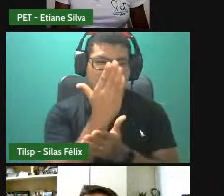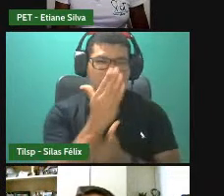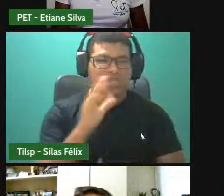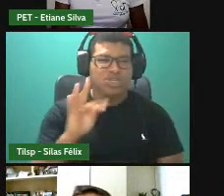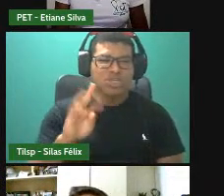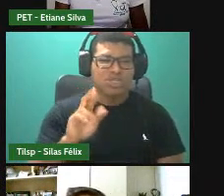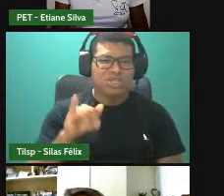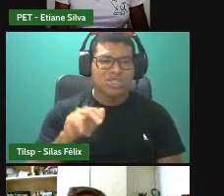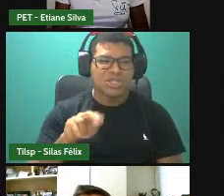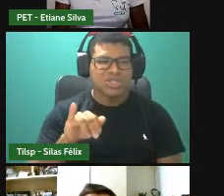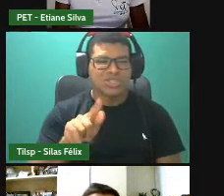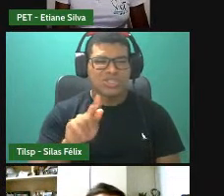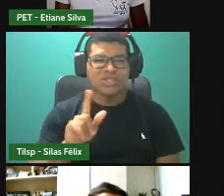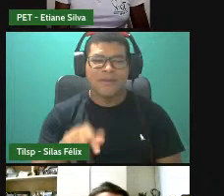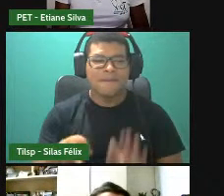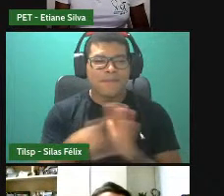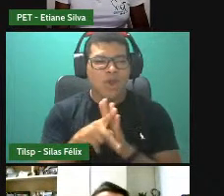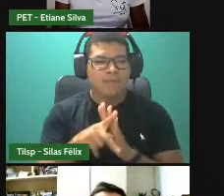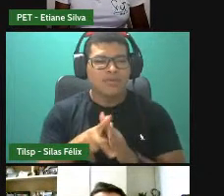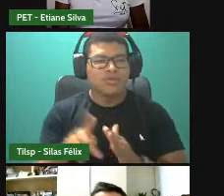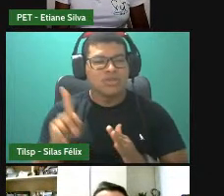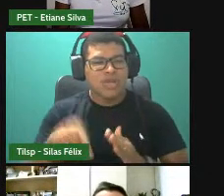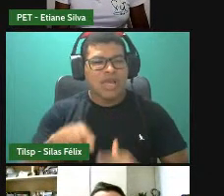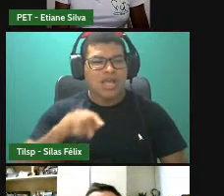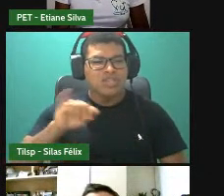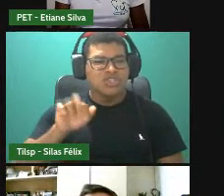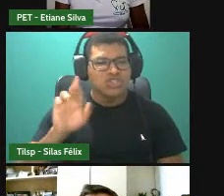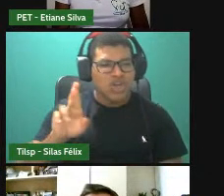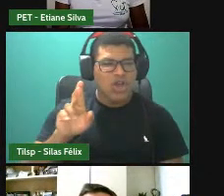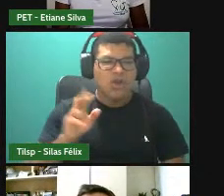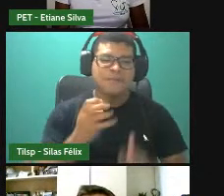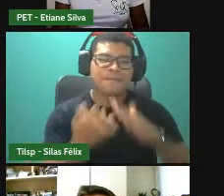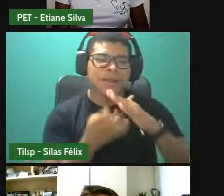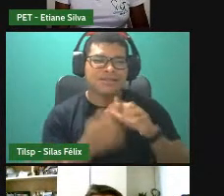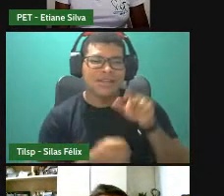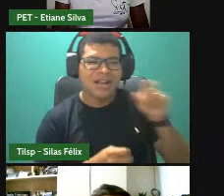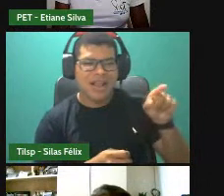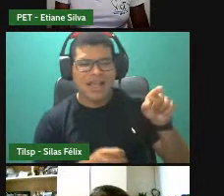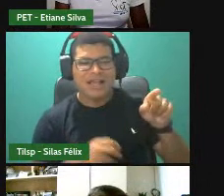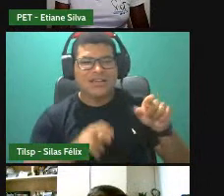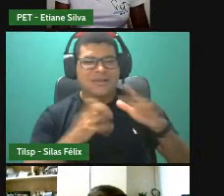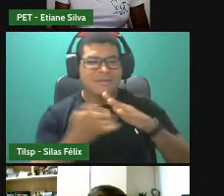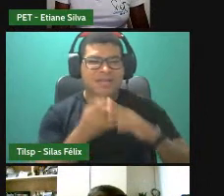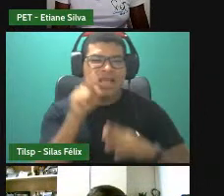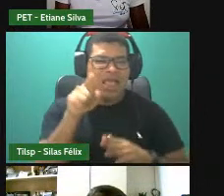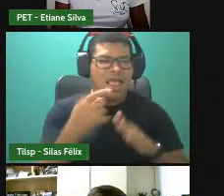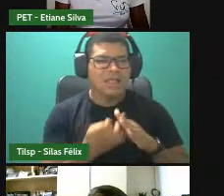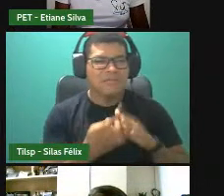trainee, baby, júnior, da empresa X ou da empresa Y, e aí muitas vezes tem essa